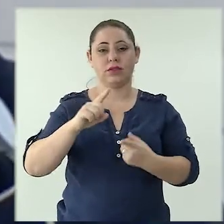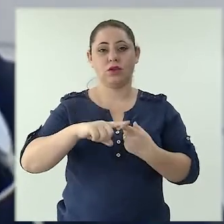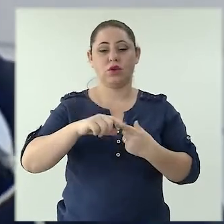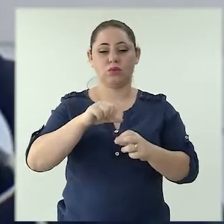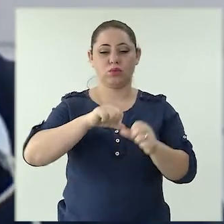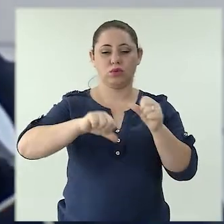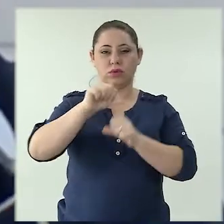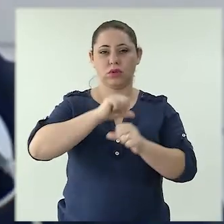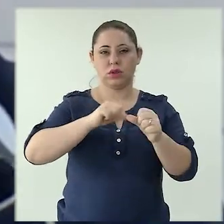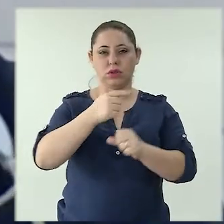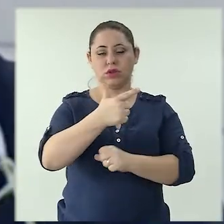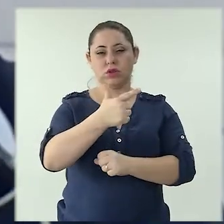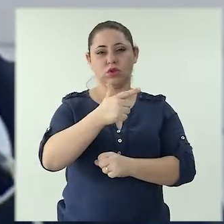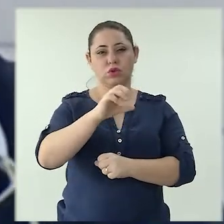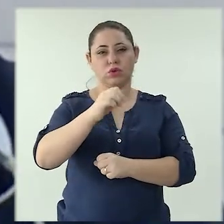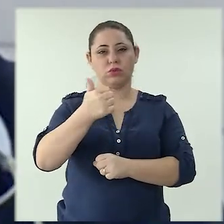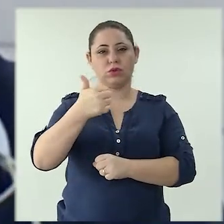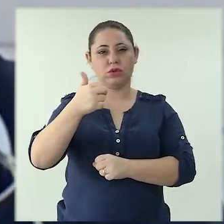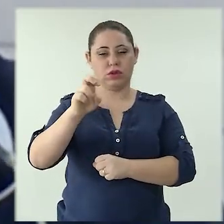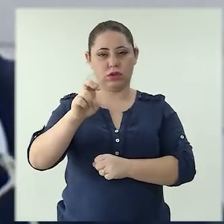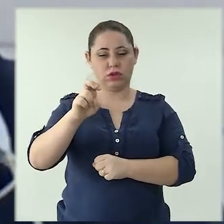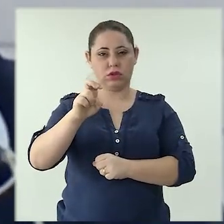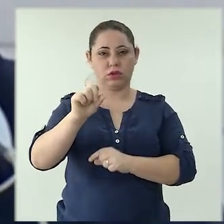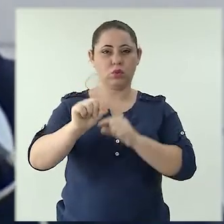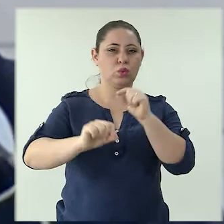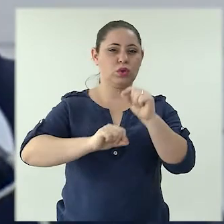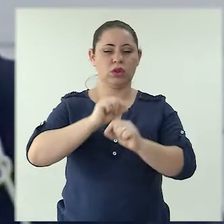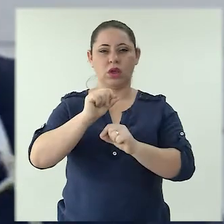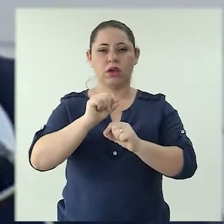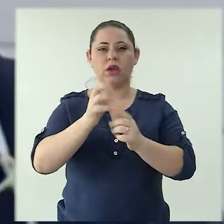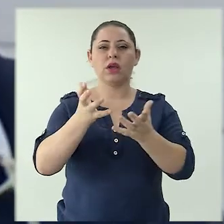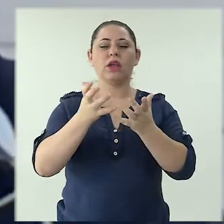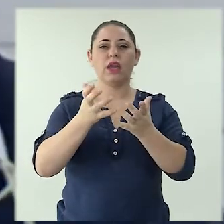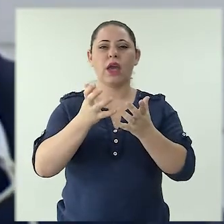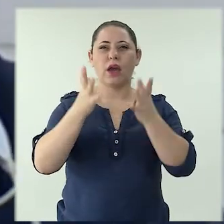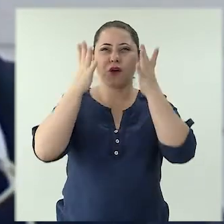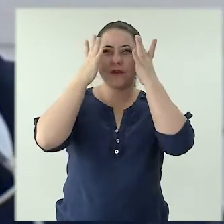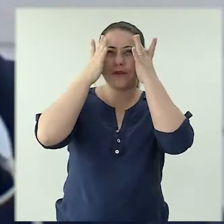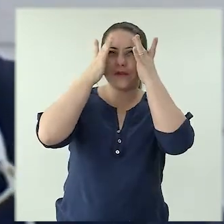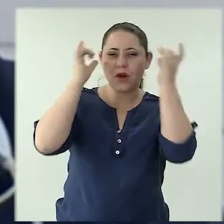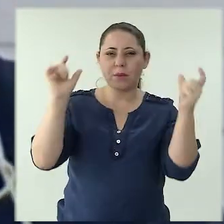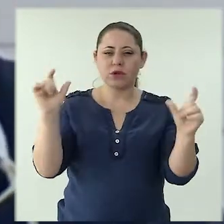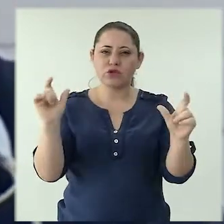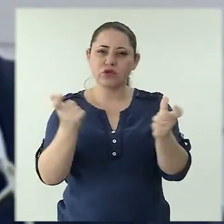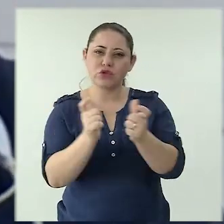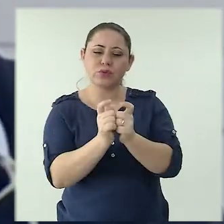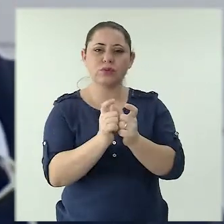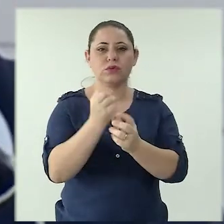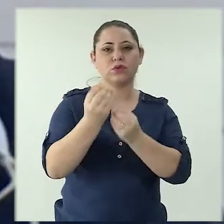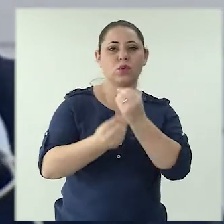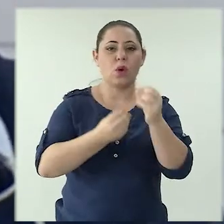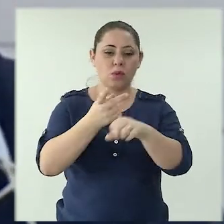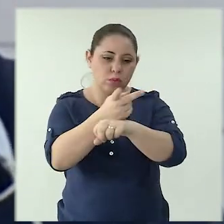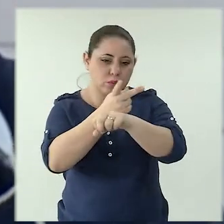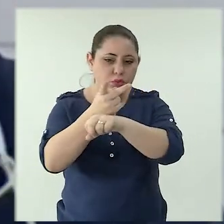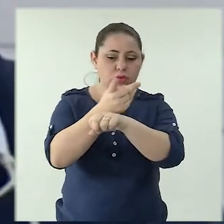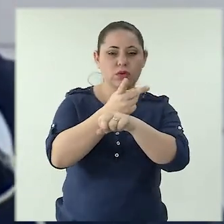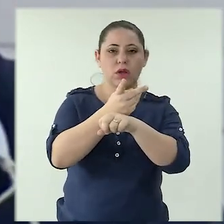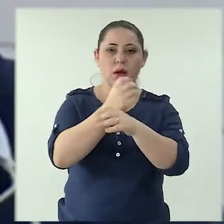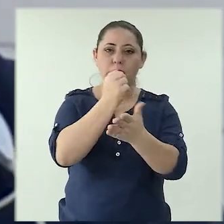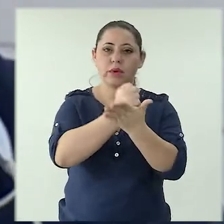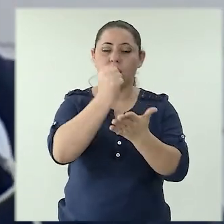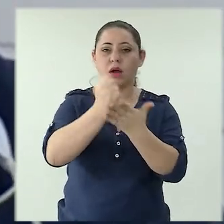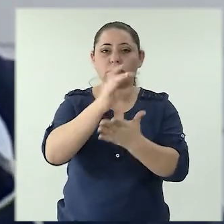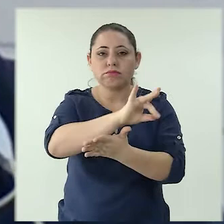a alteração que veio em 2015 com o novo CPC, ele tenta desburocratizar a atuação e a busca